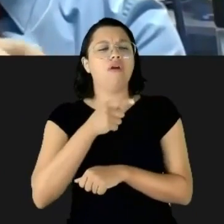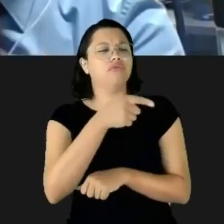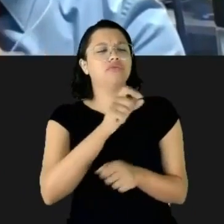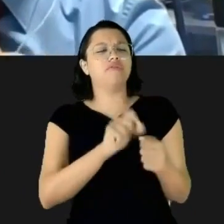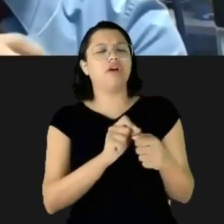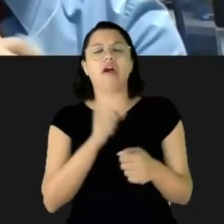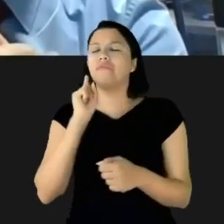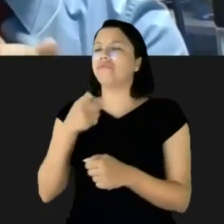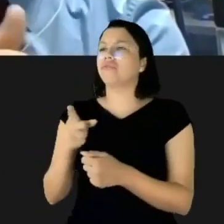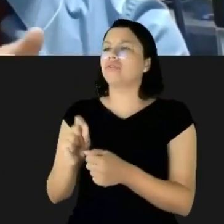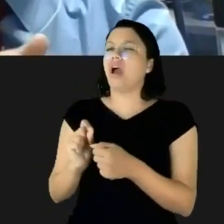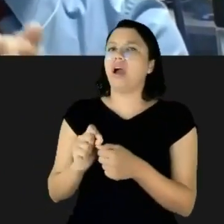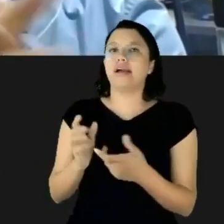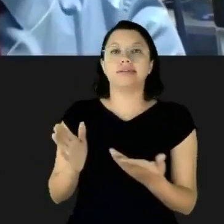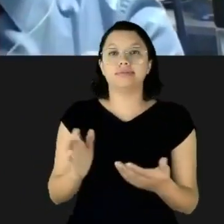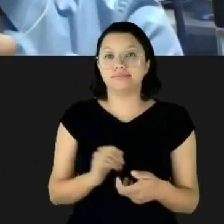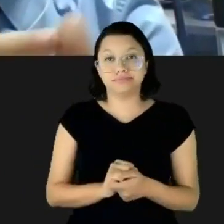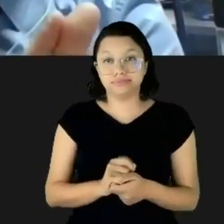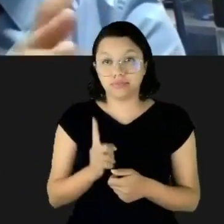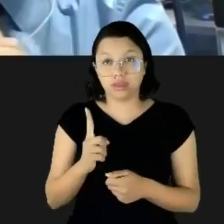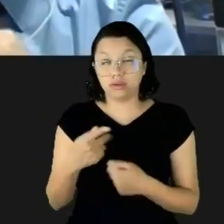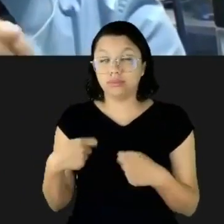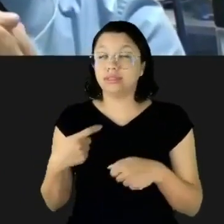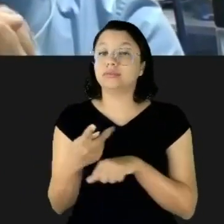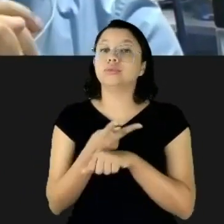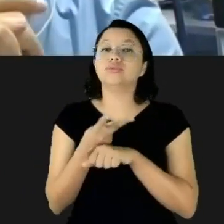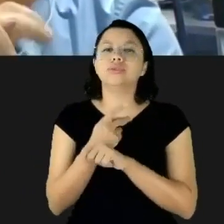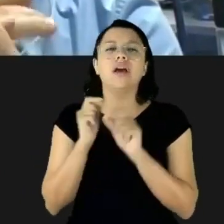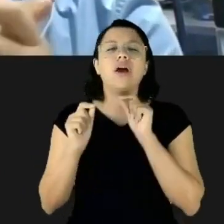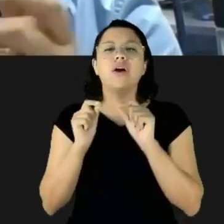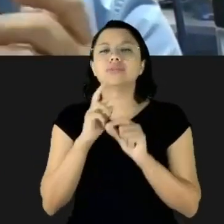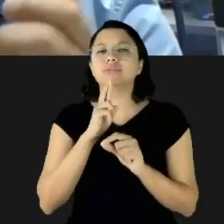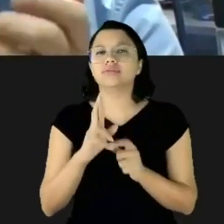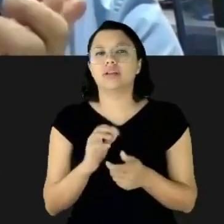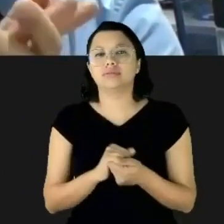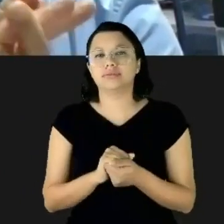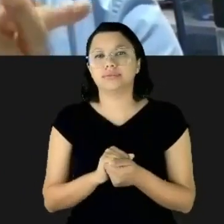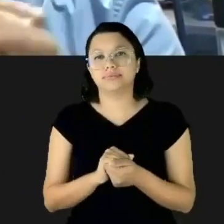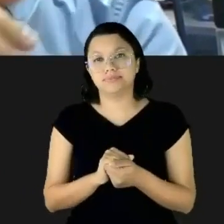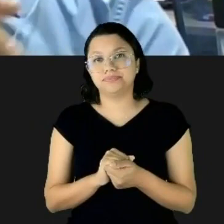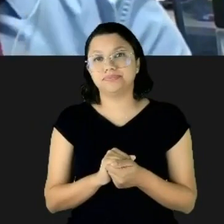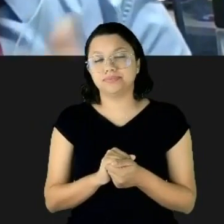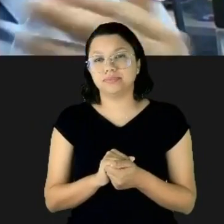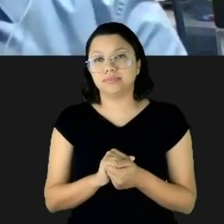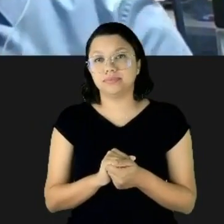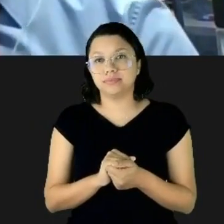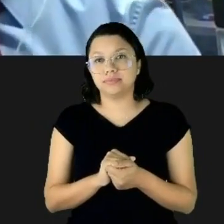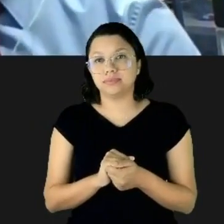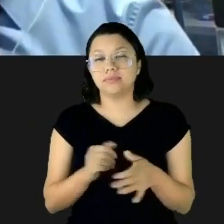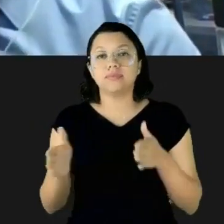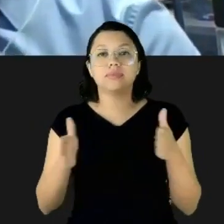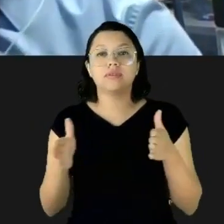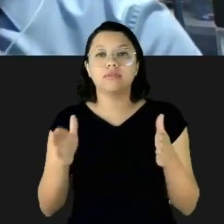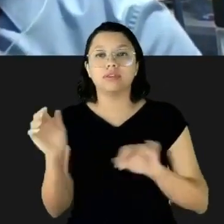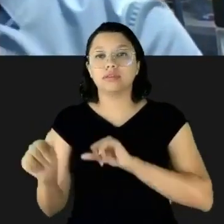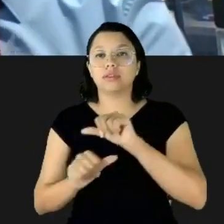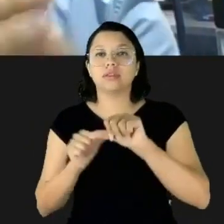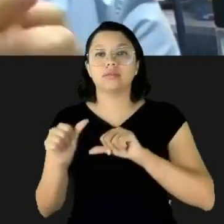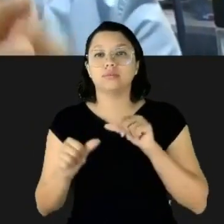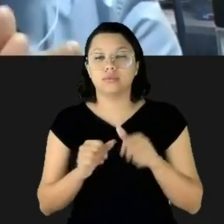efetivamente buscar quais são os resultados positivos. A fase da mudança,